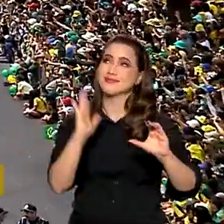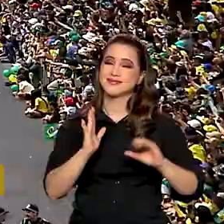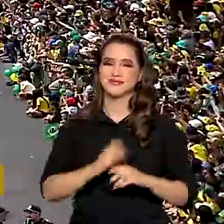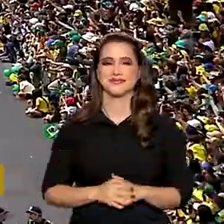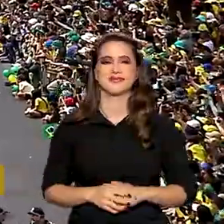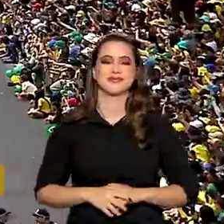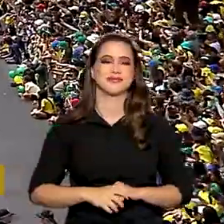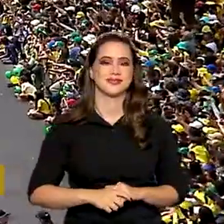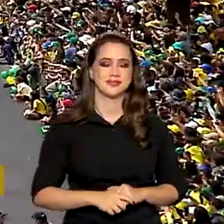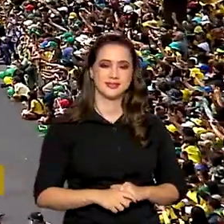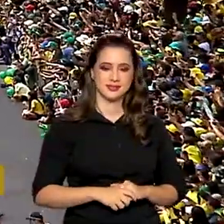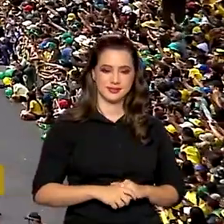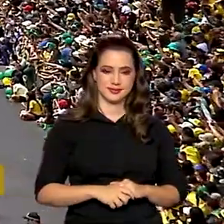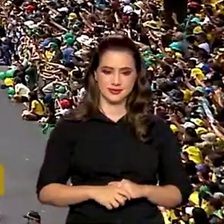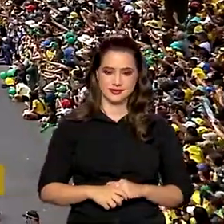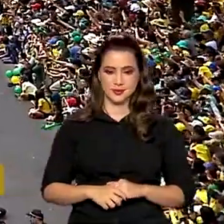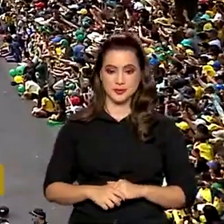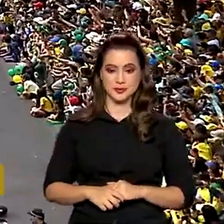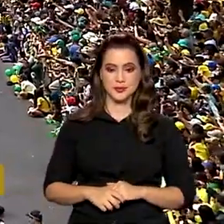Brasil.